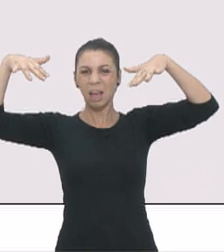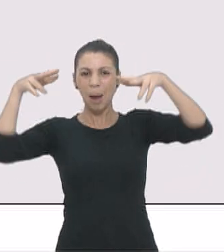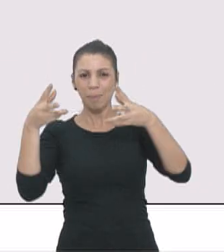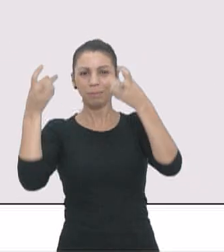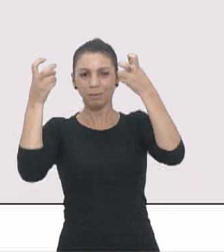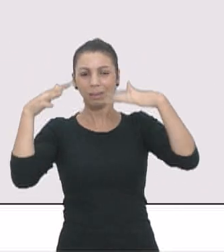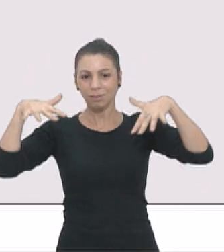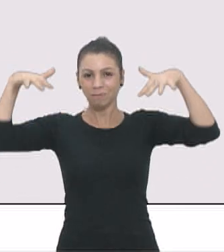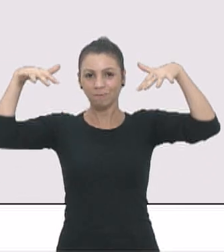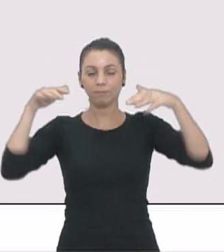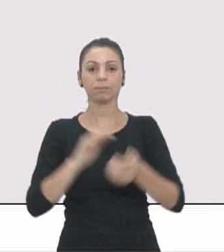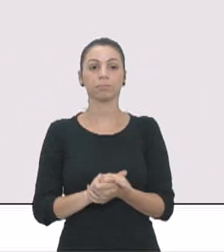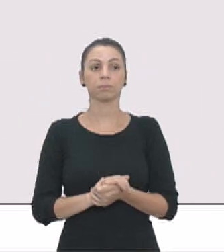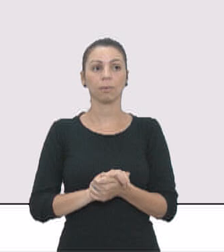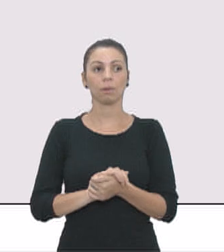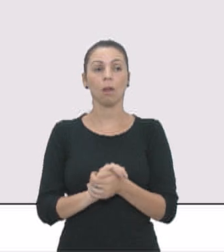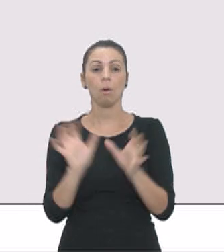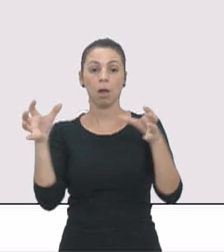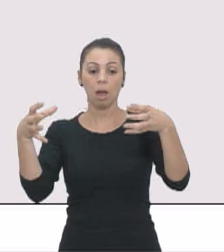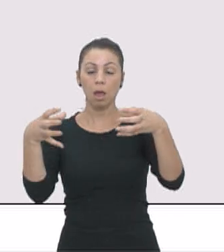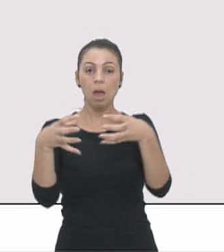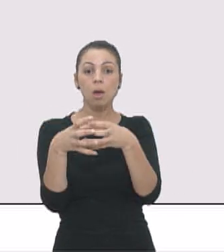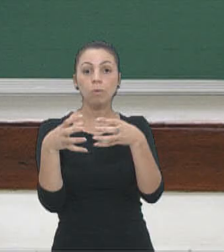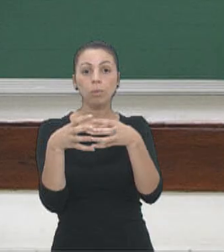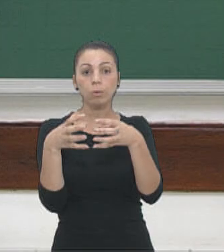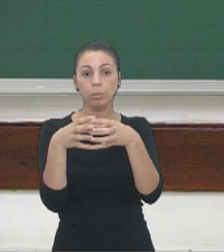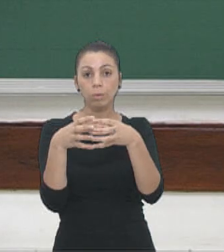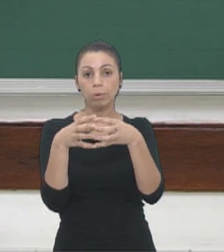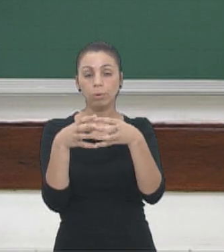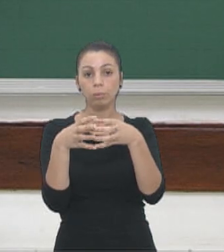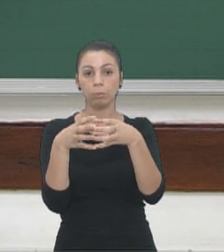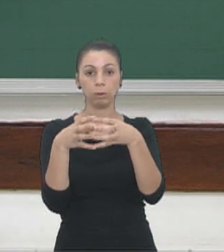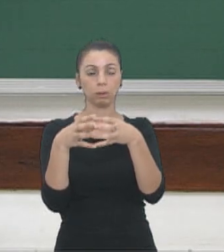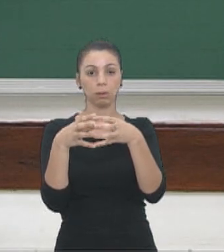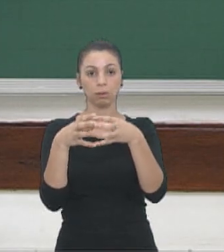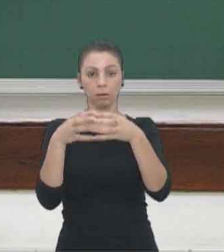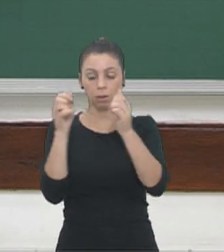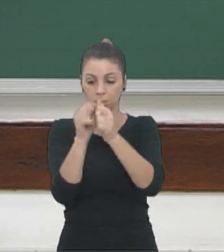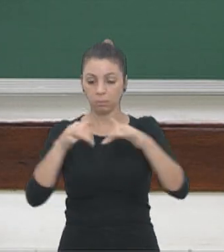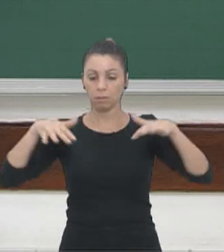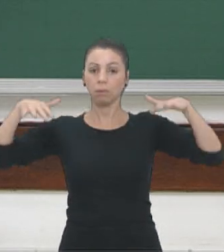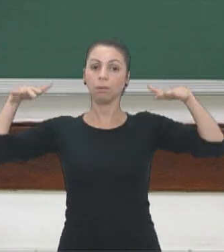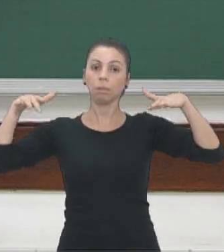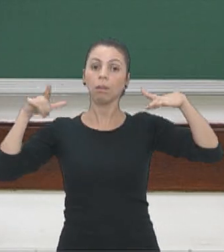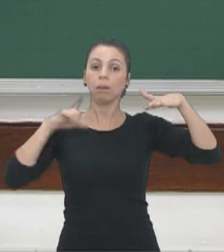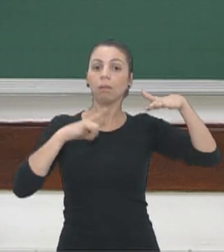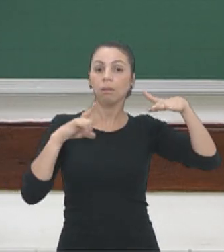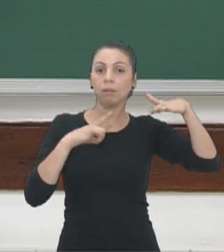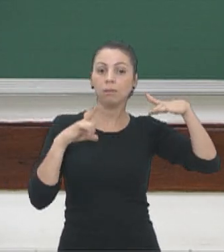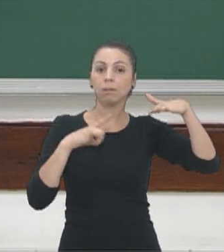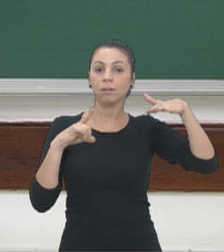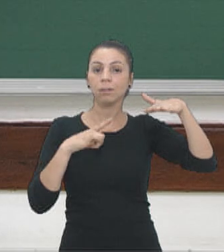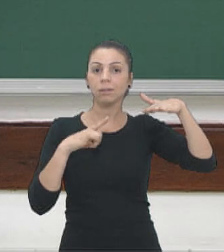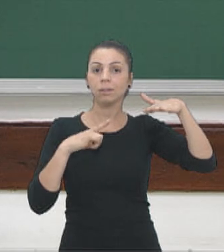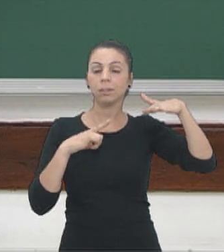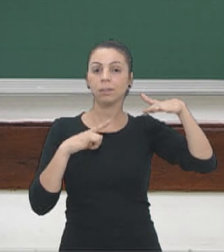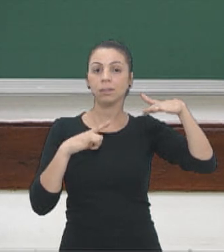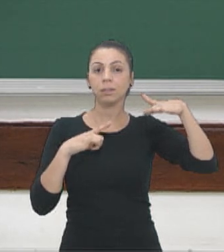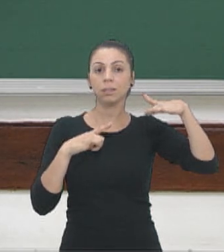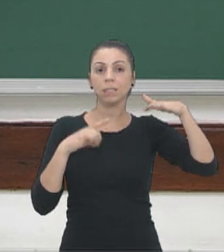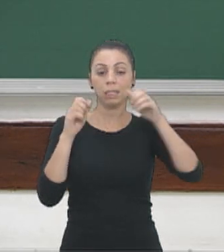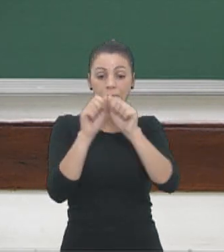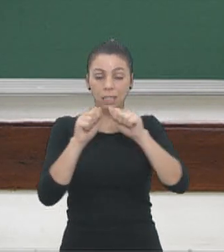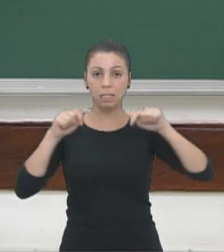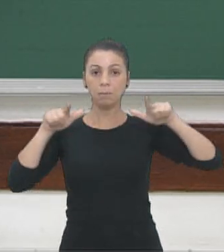Os jacobinos, um grupo mais radical que fazia parte dessa convenção nacional, faziam parte da